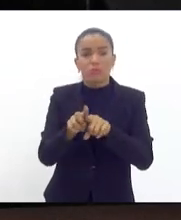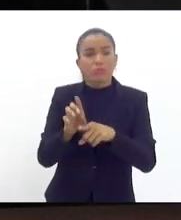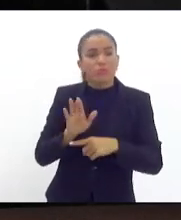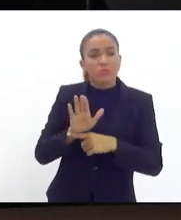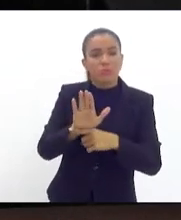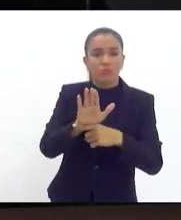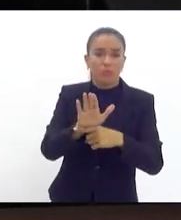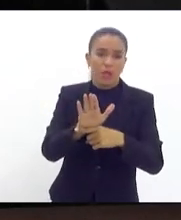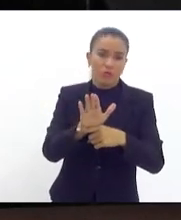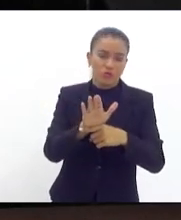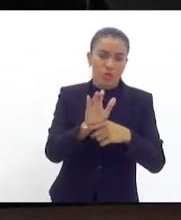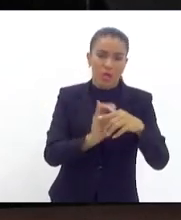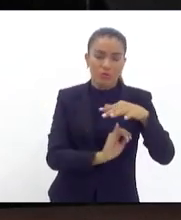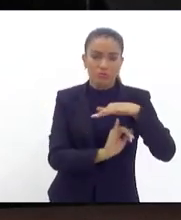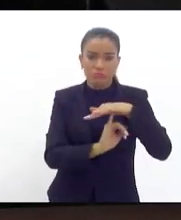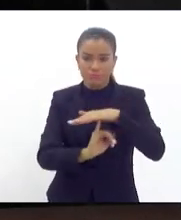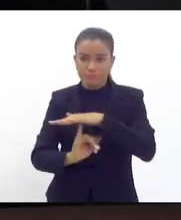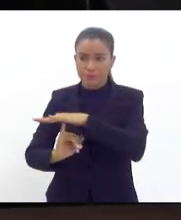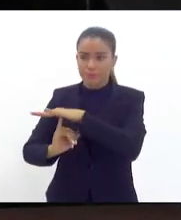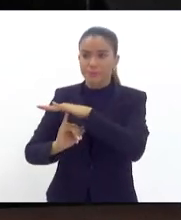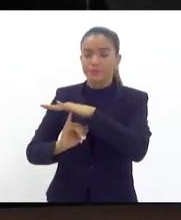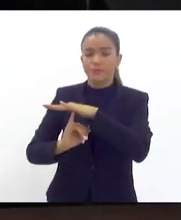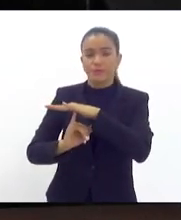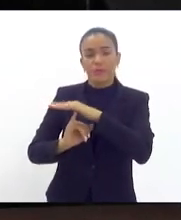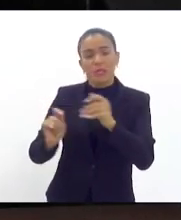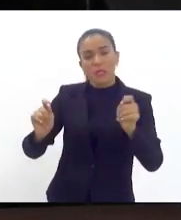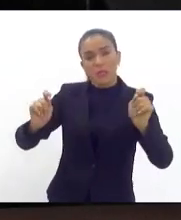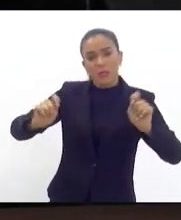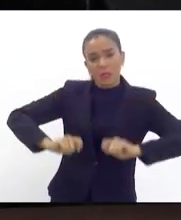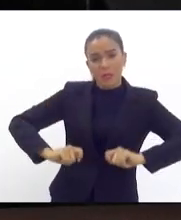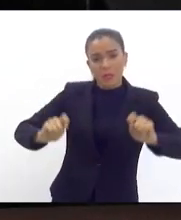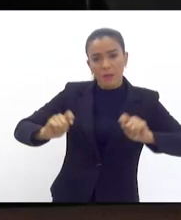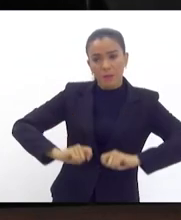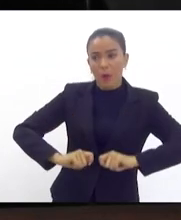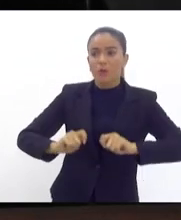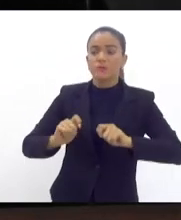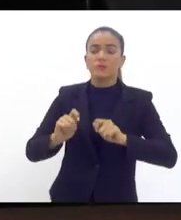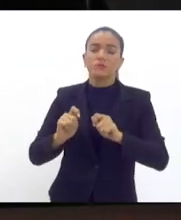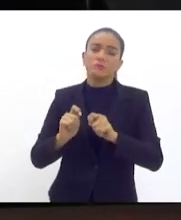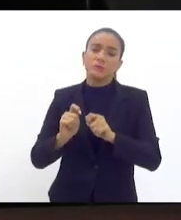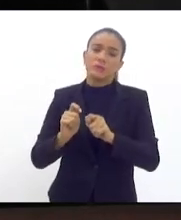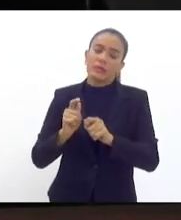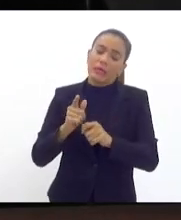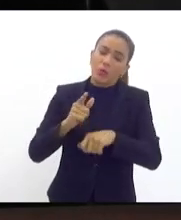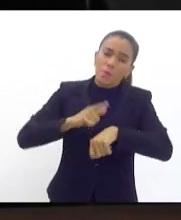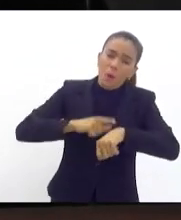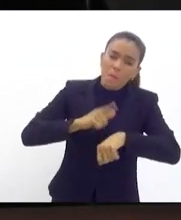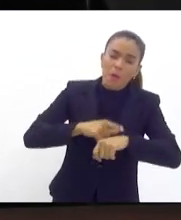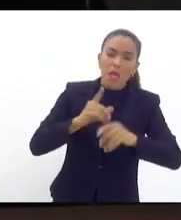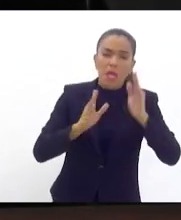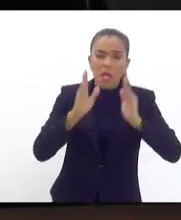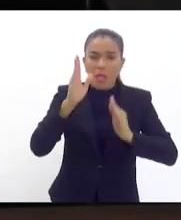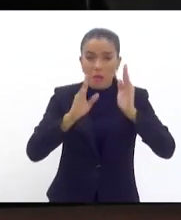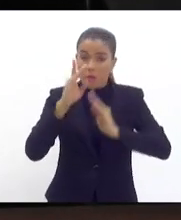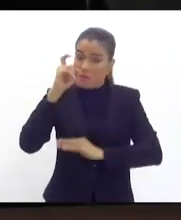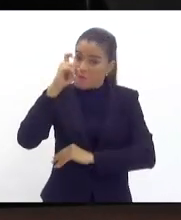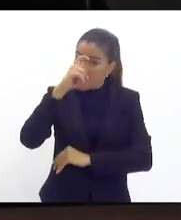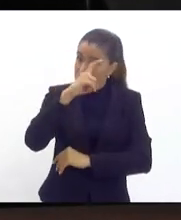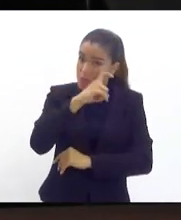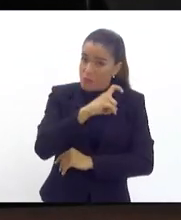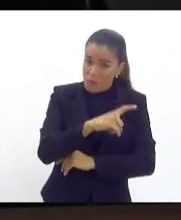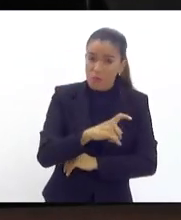ajudar os órgãos né é que possam tá tendo dificuldades então Assembleia Legislativa